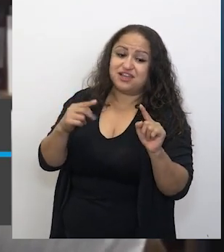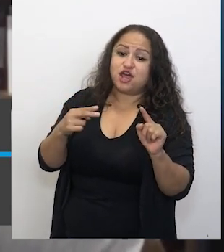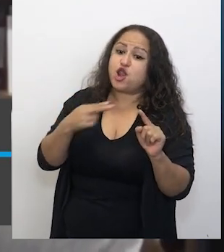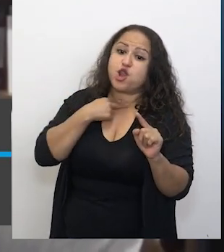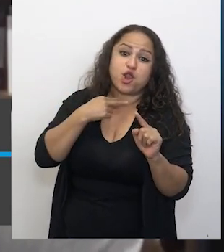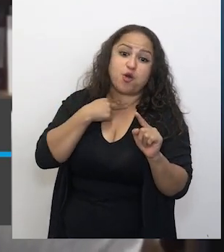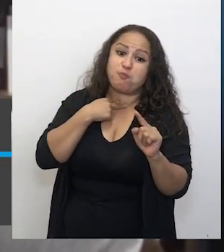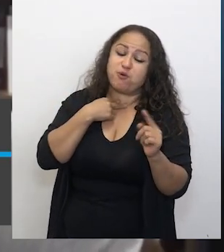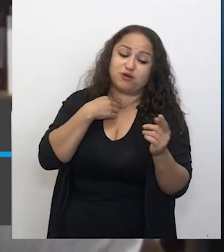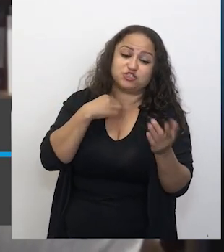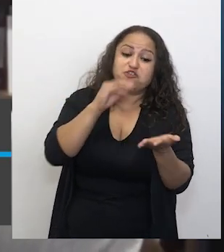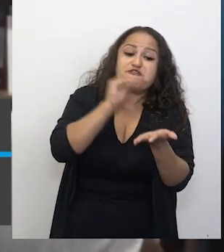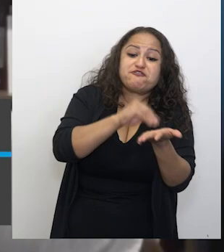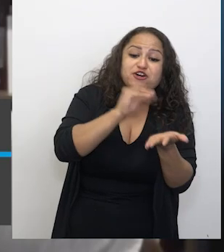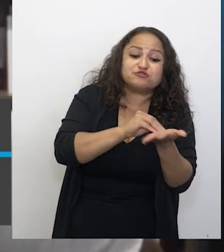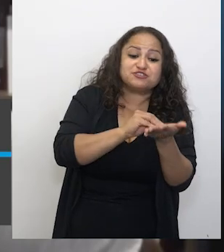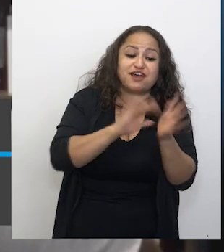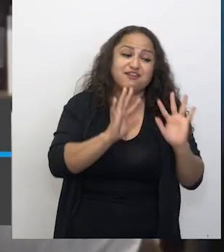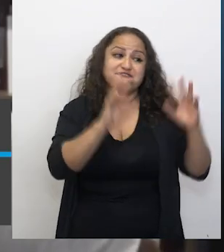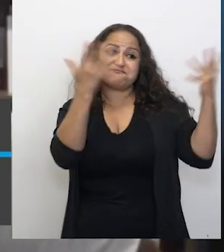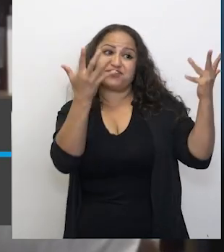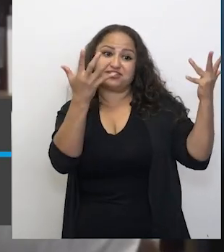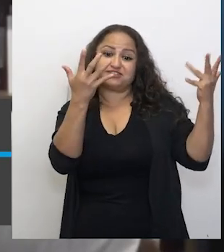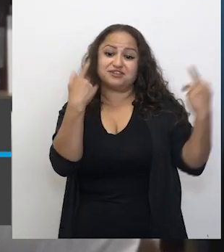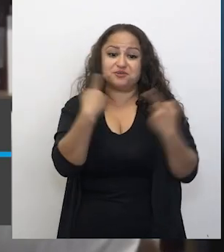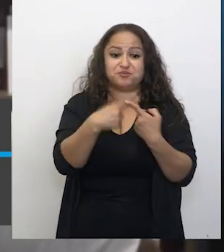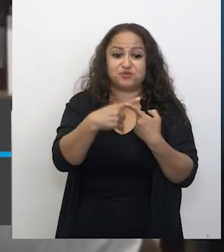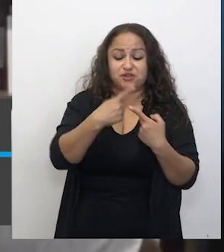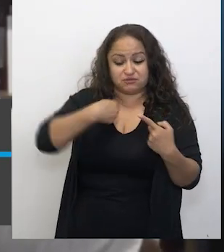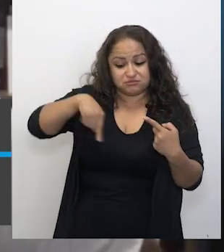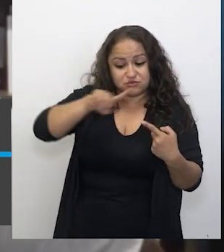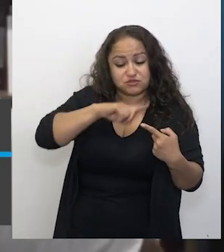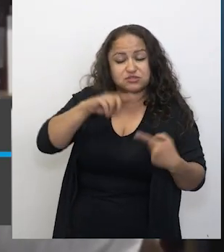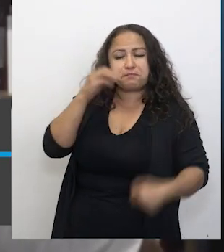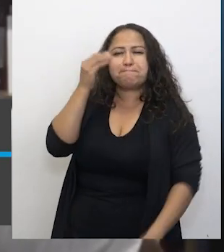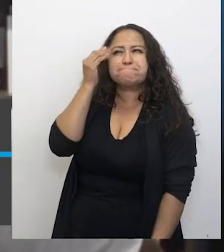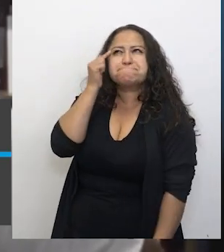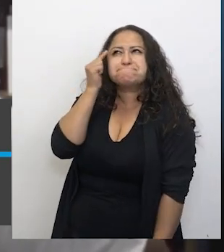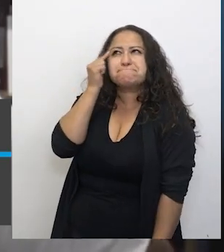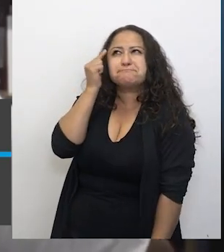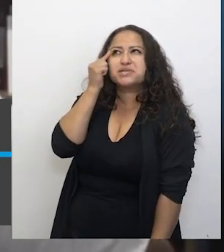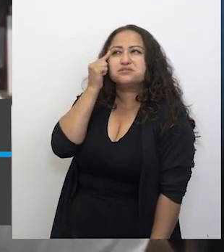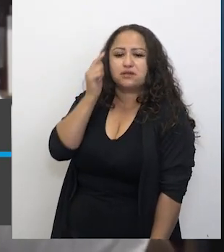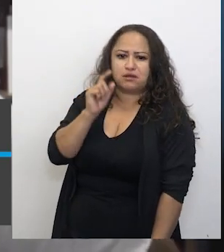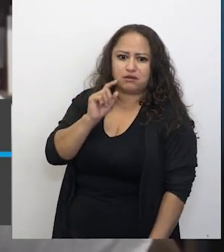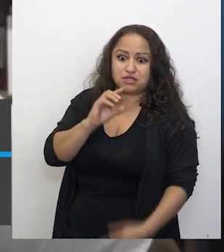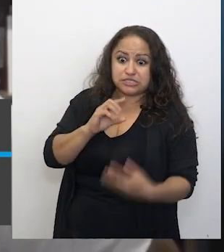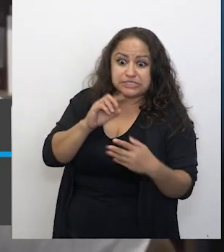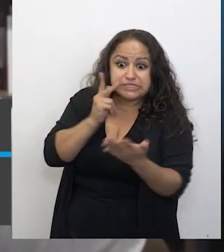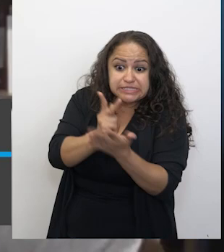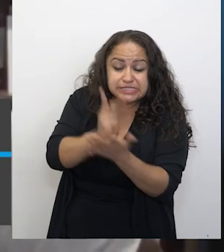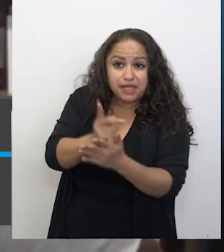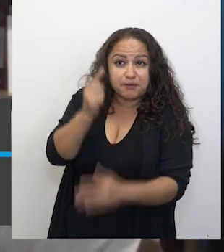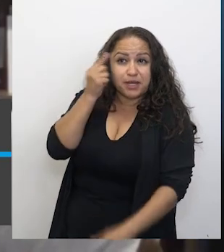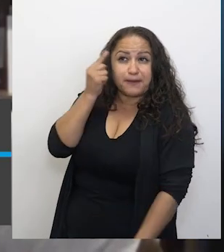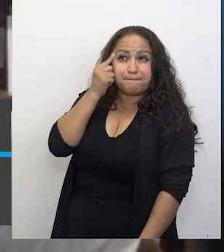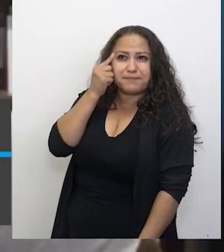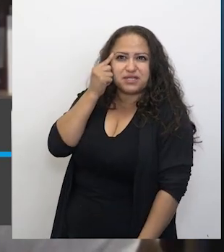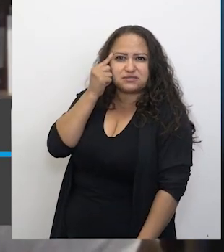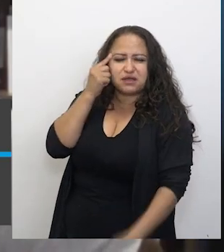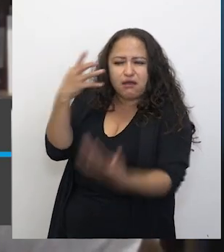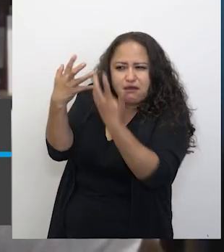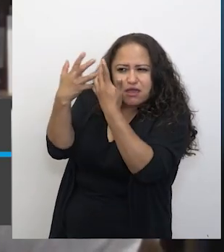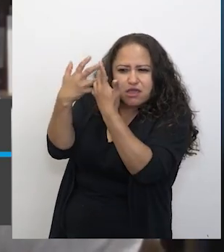está fazendo que nós repensemos. E ela, muito do que se pensa, não é uma associação, não é uma